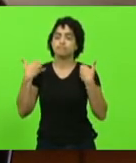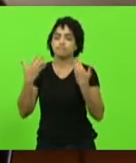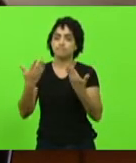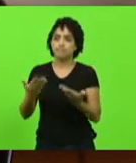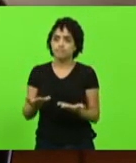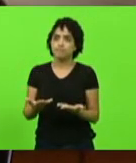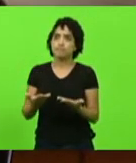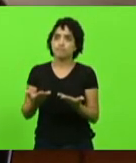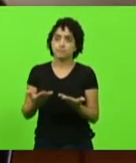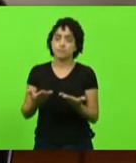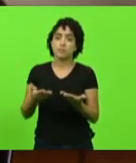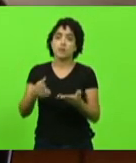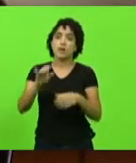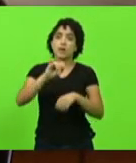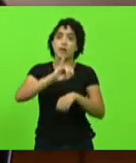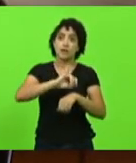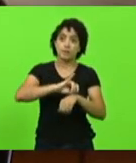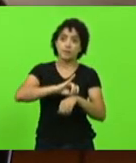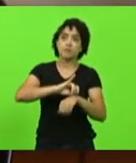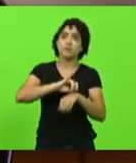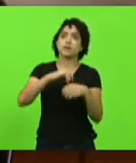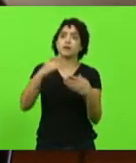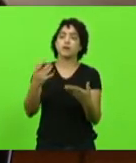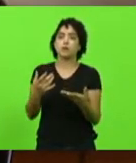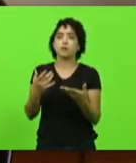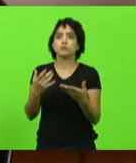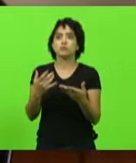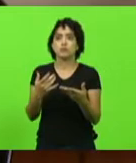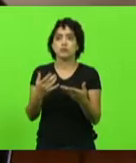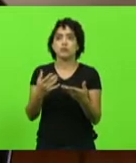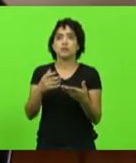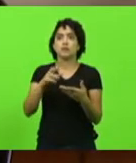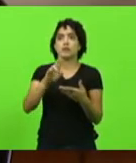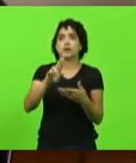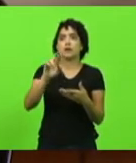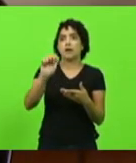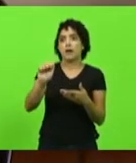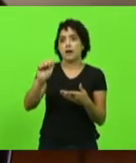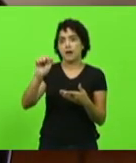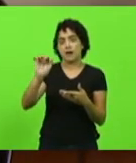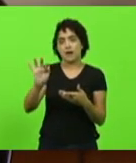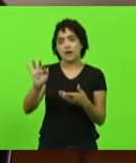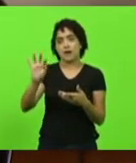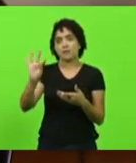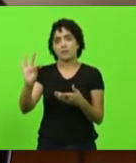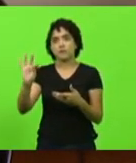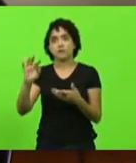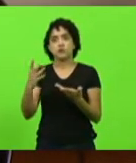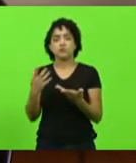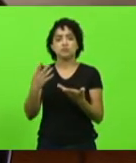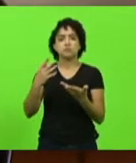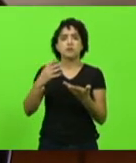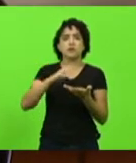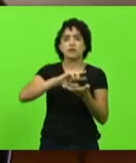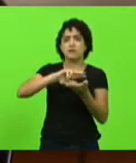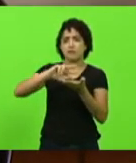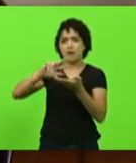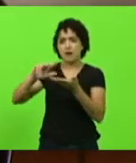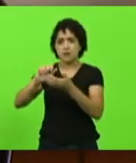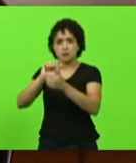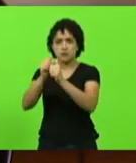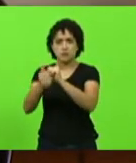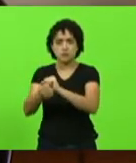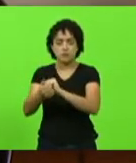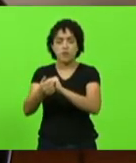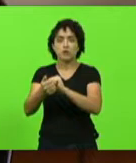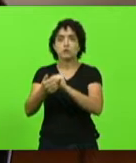capital catarinense do turismo de aventura, temos o raft, temos tirolesa, Enfim, é uma cidade que nos orgulha